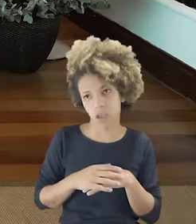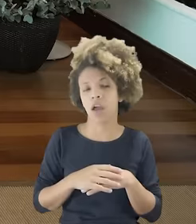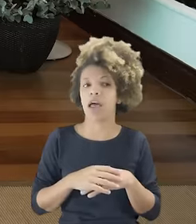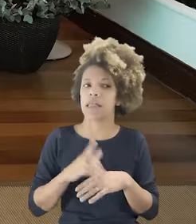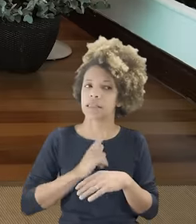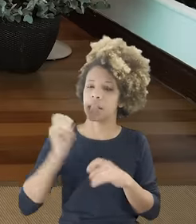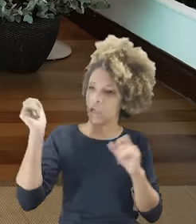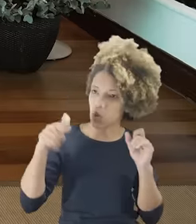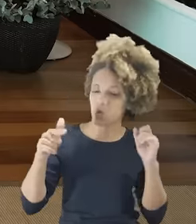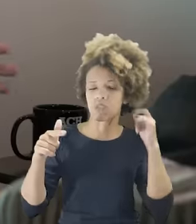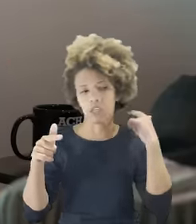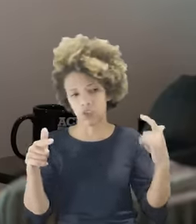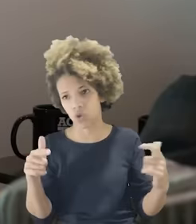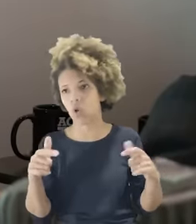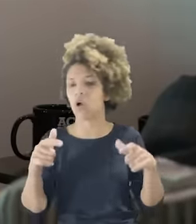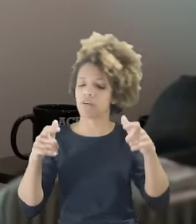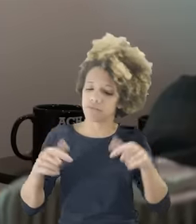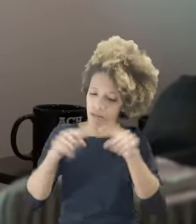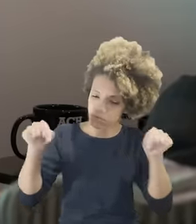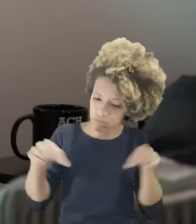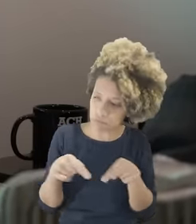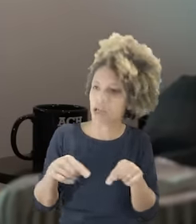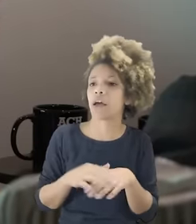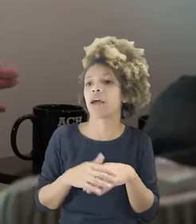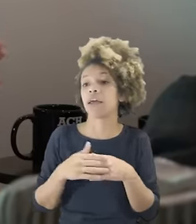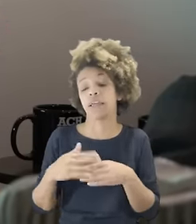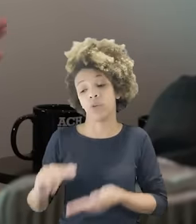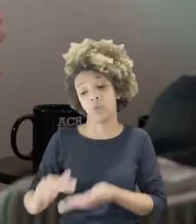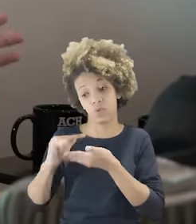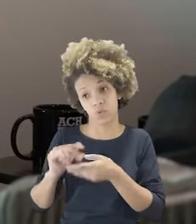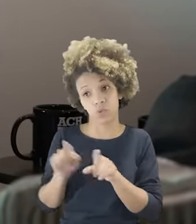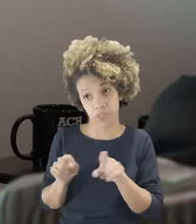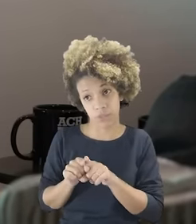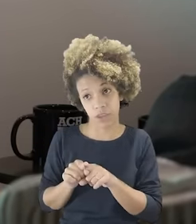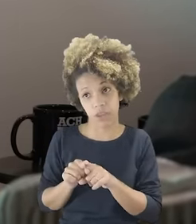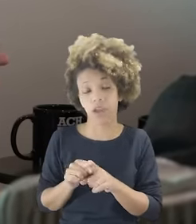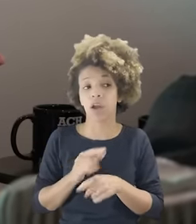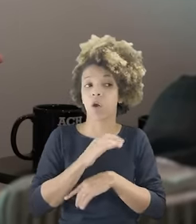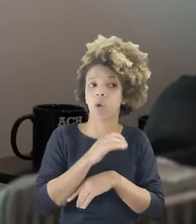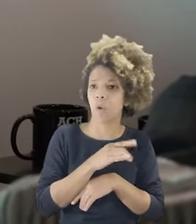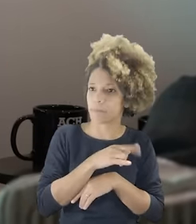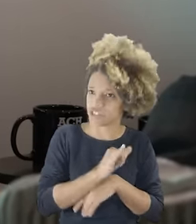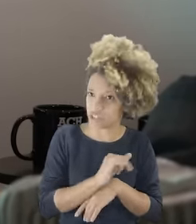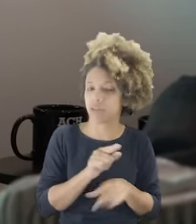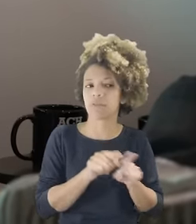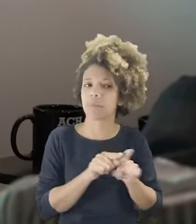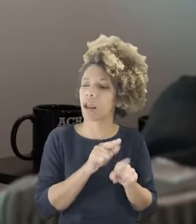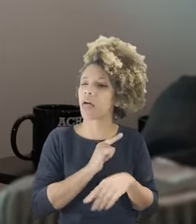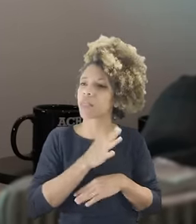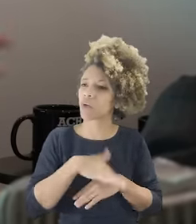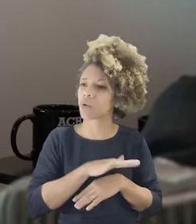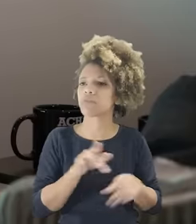então tem luz tem som que tem cenário E aí eu consulta que eu come uma consulta querendo no Comedy então